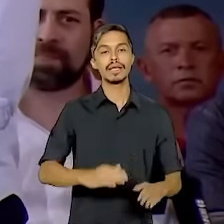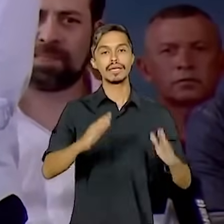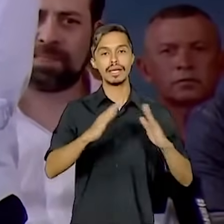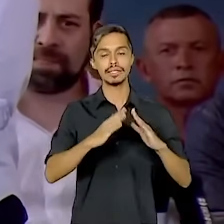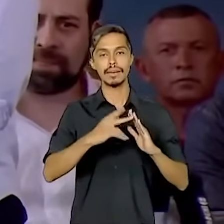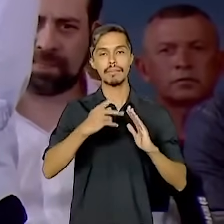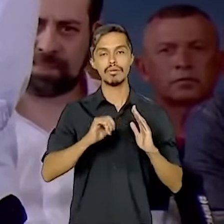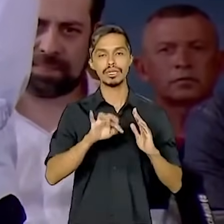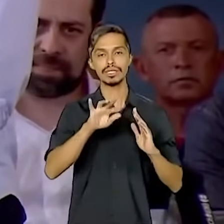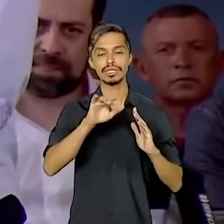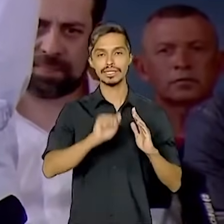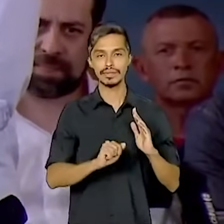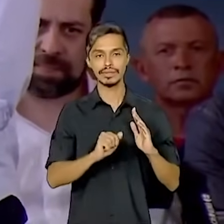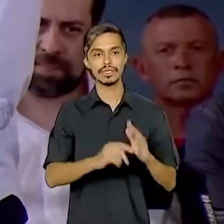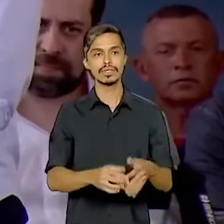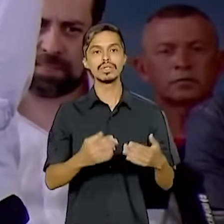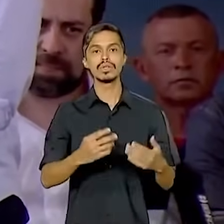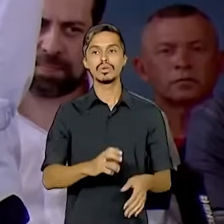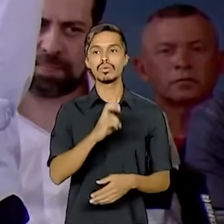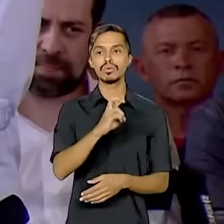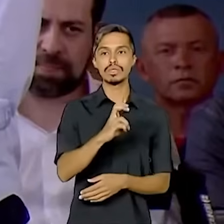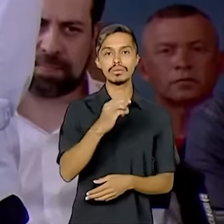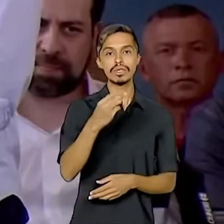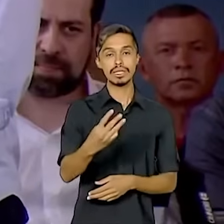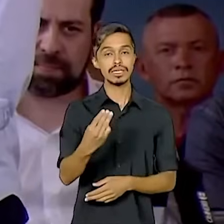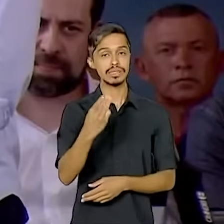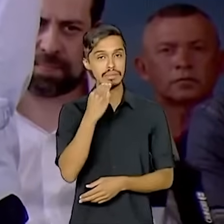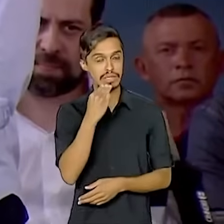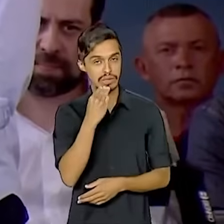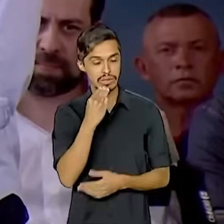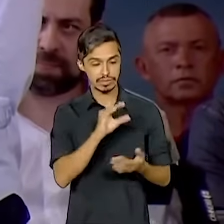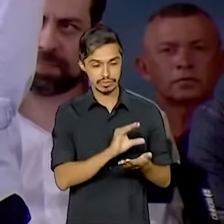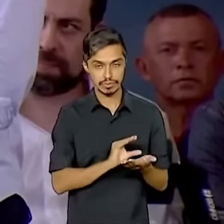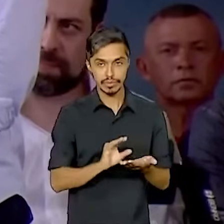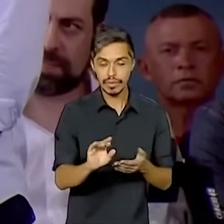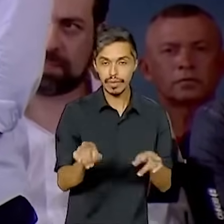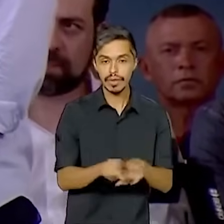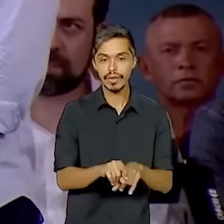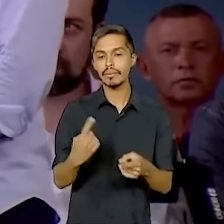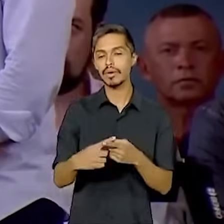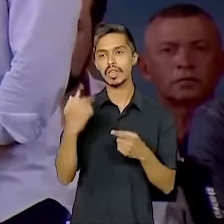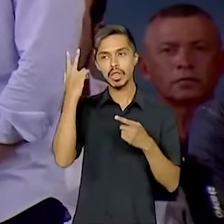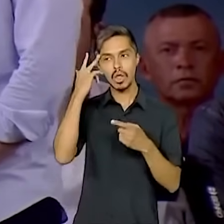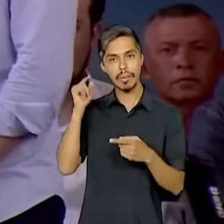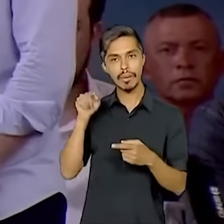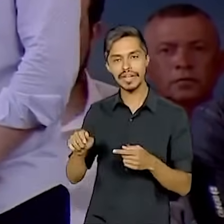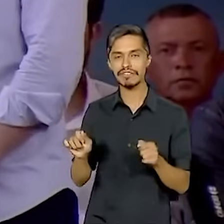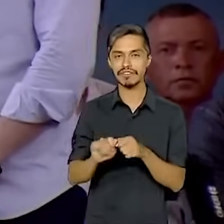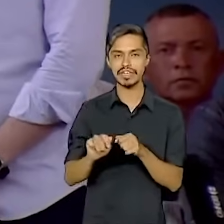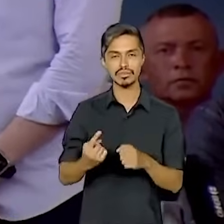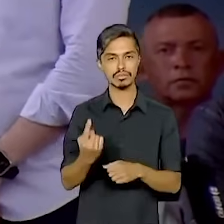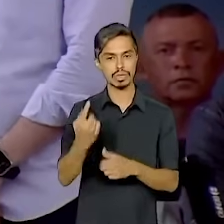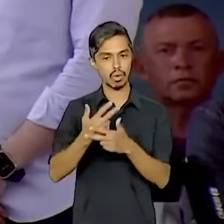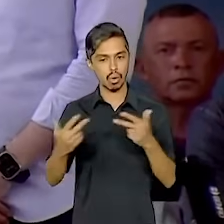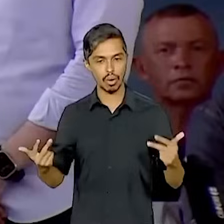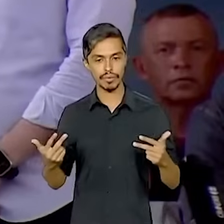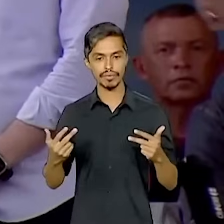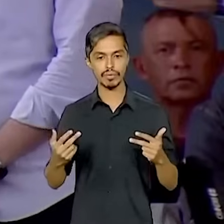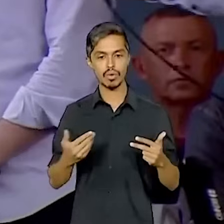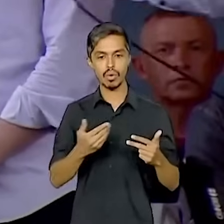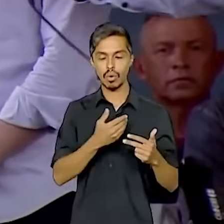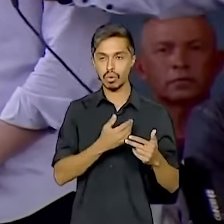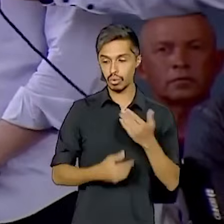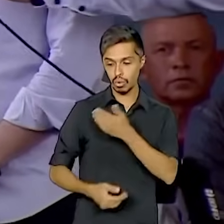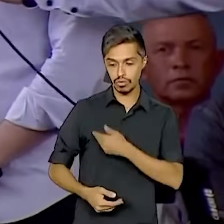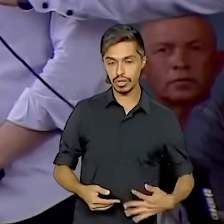Paulista, com 53 milhões. Porque normalmente, quando ele faz uma coisa que o governo